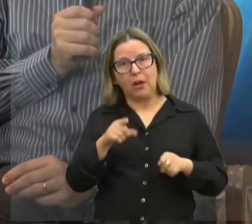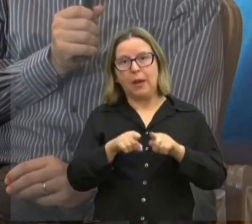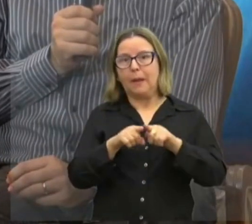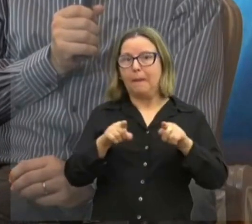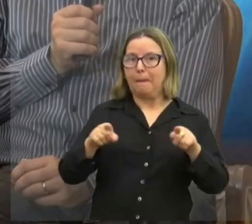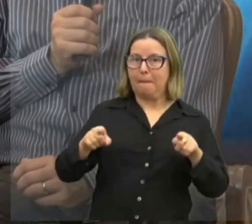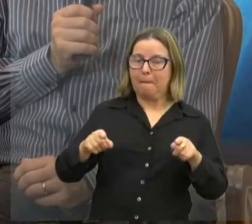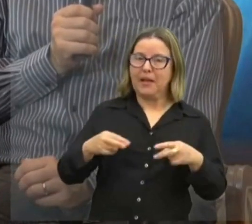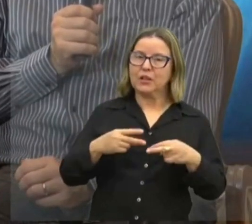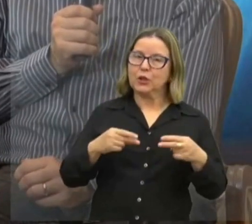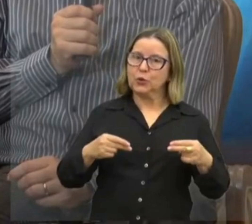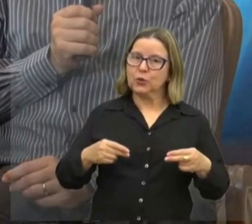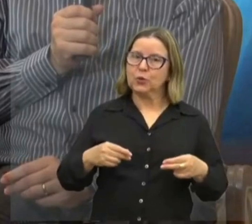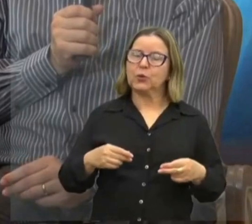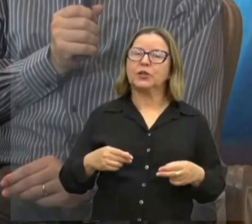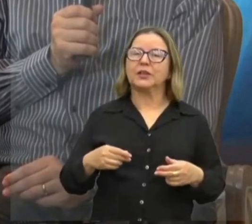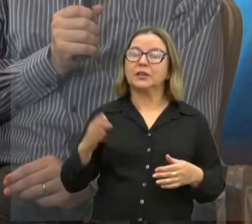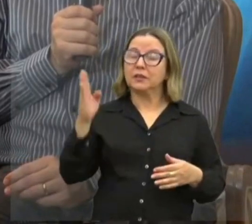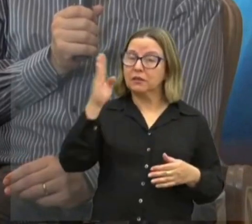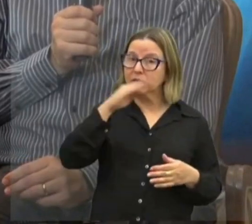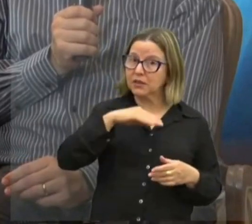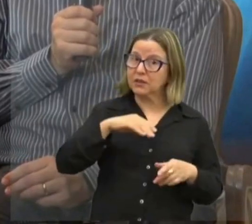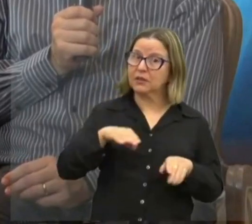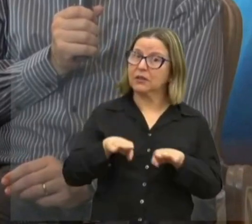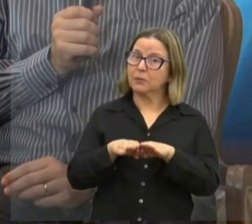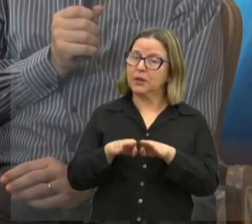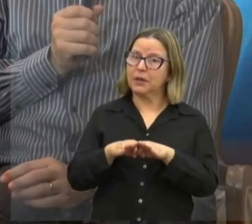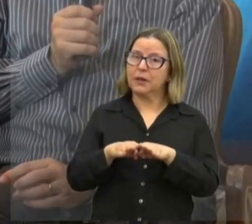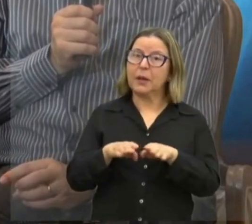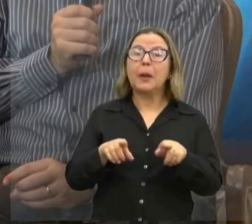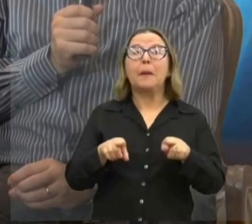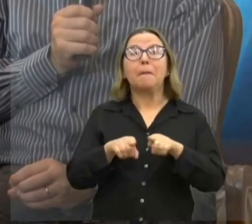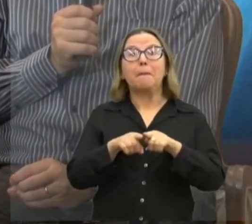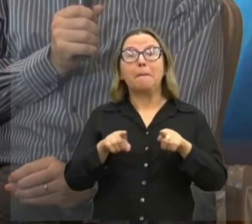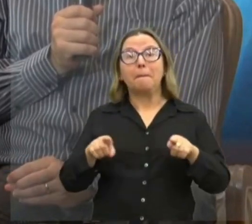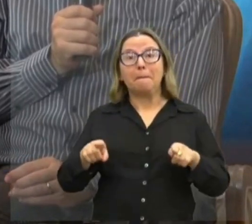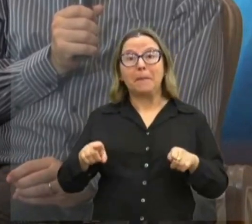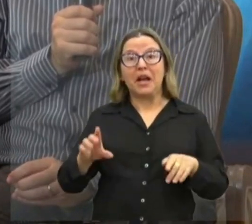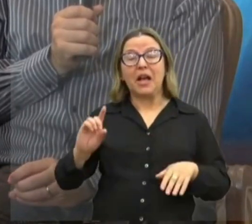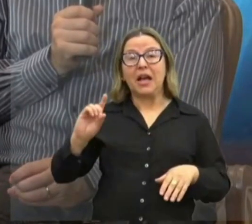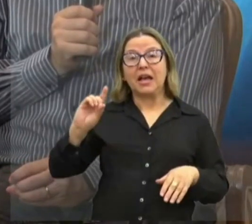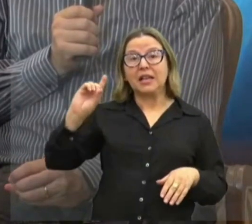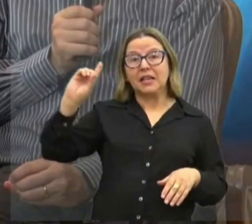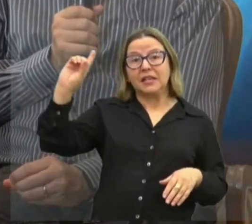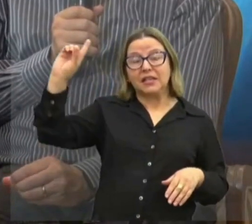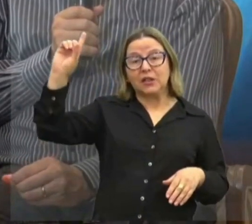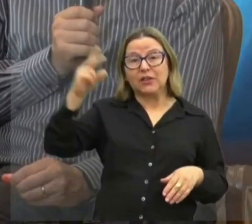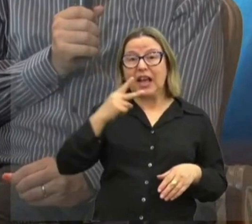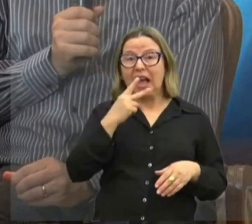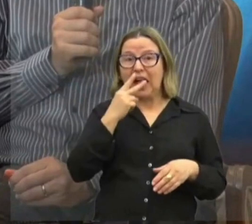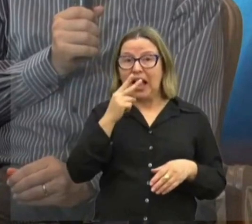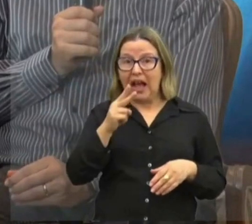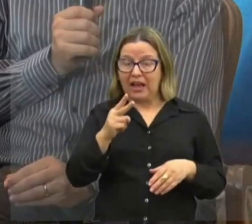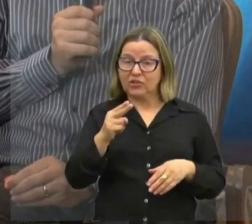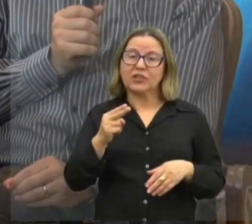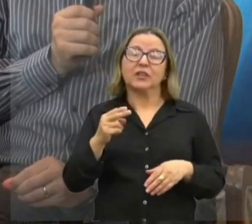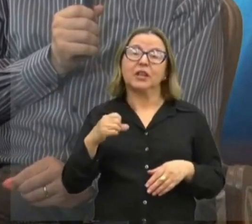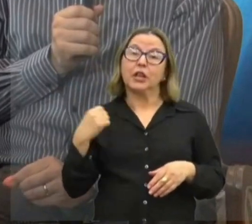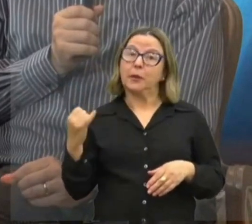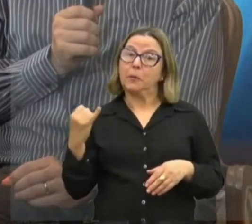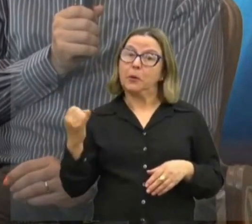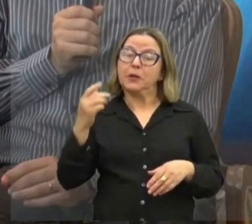para você, mas que na visão de Deus, elas são pertinentes, são adequadas para